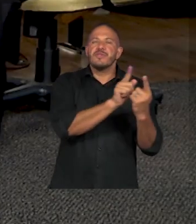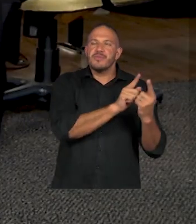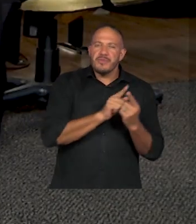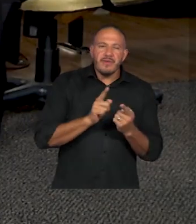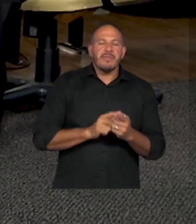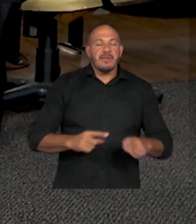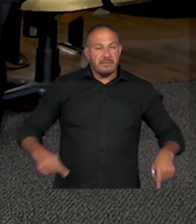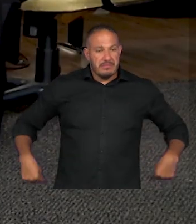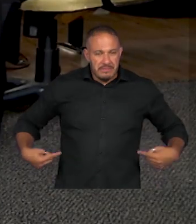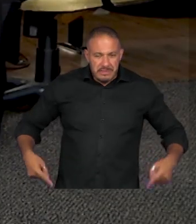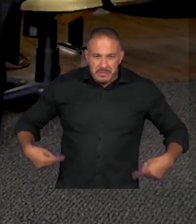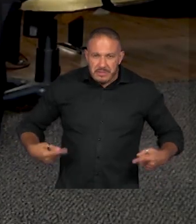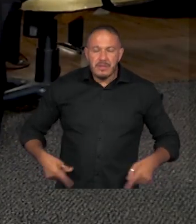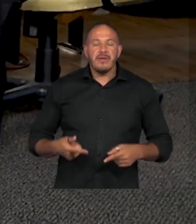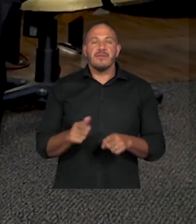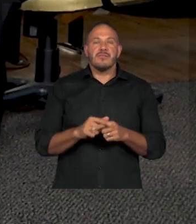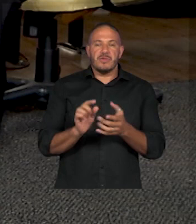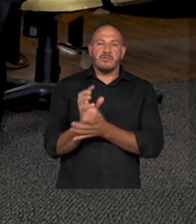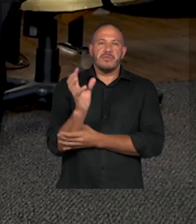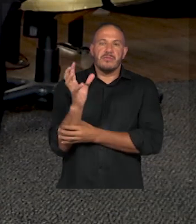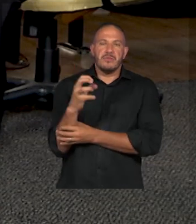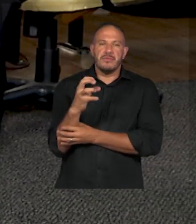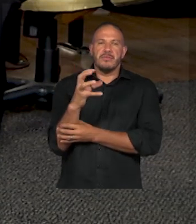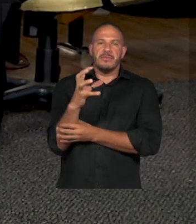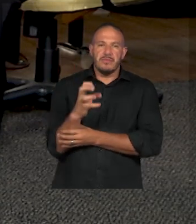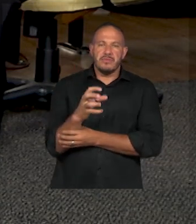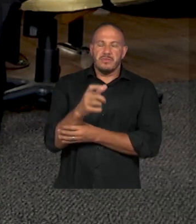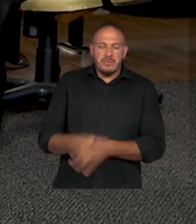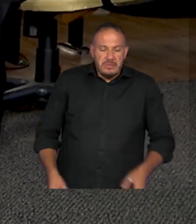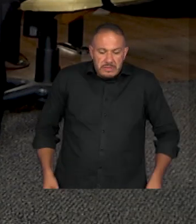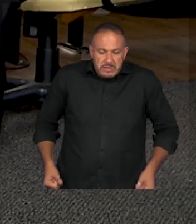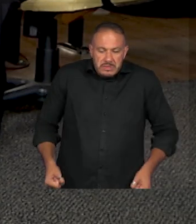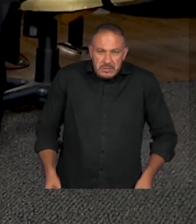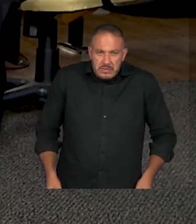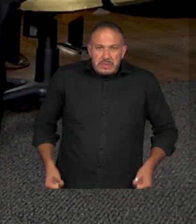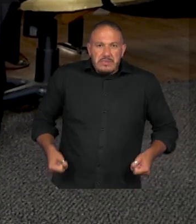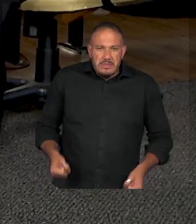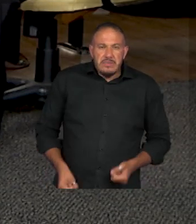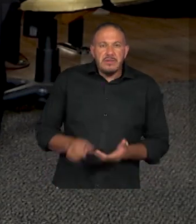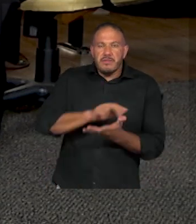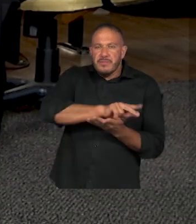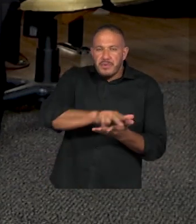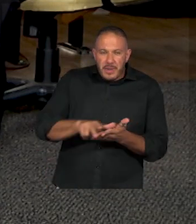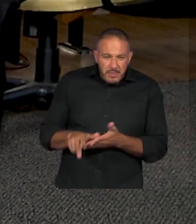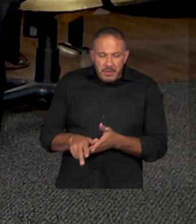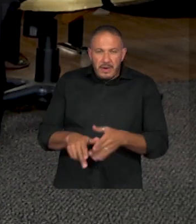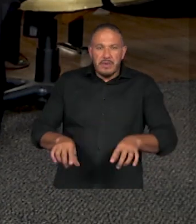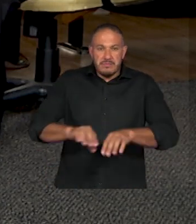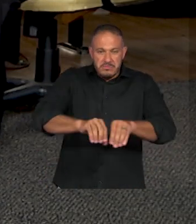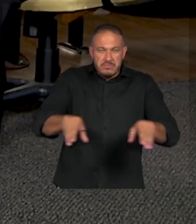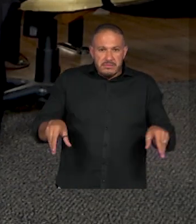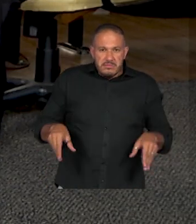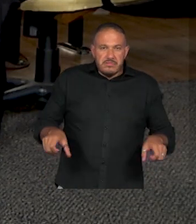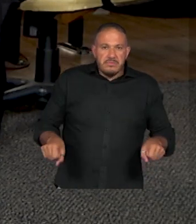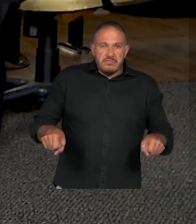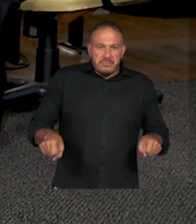de roda, de órtese, de prótese, de muleta, né, de andador, caso o munícipe